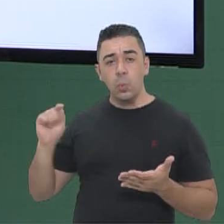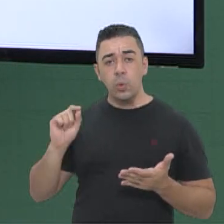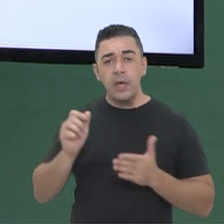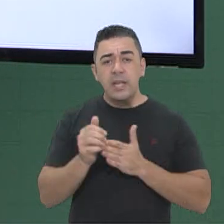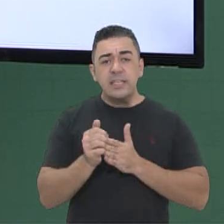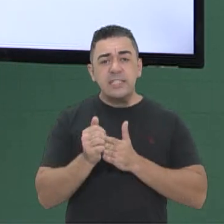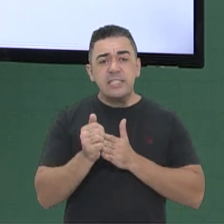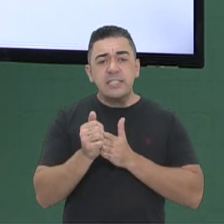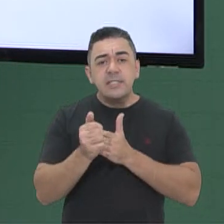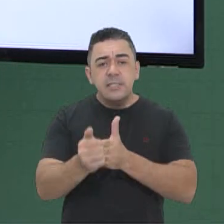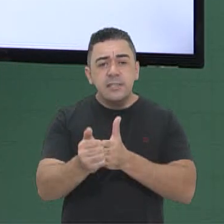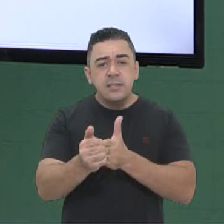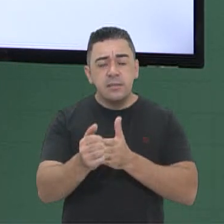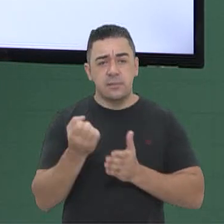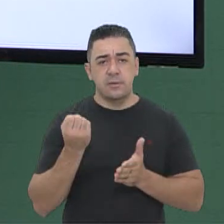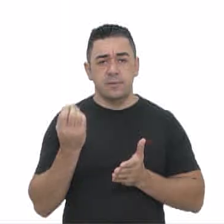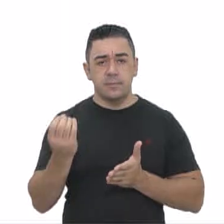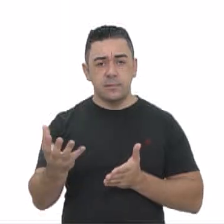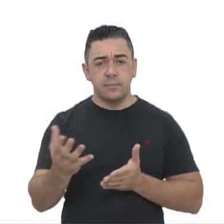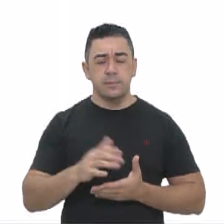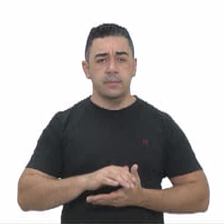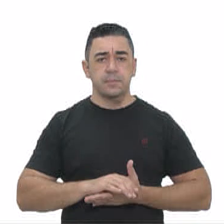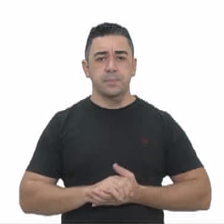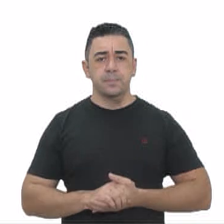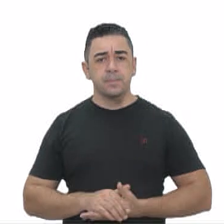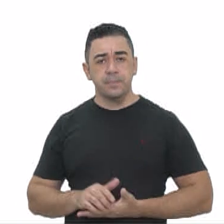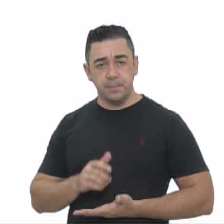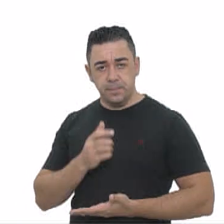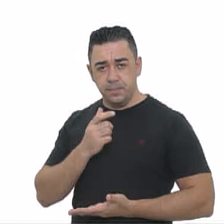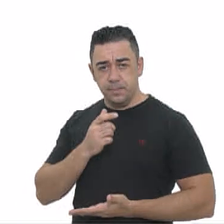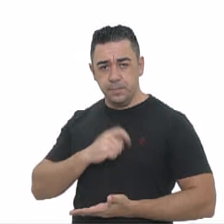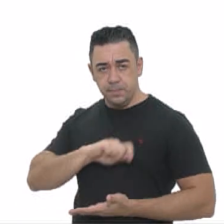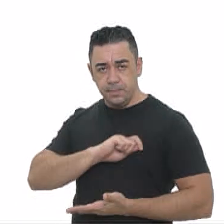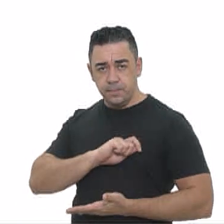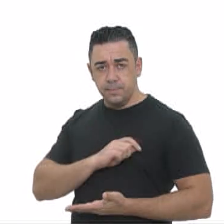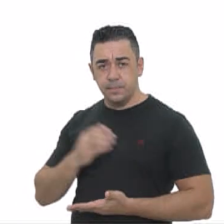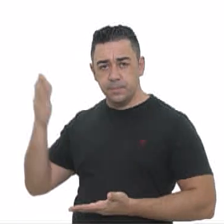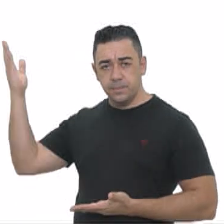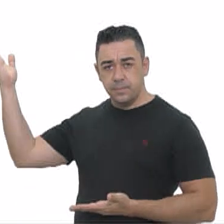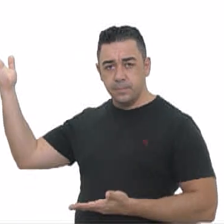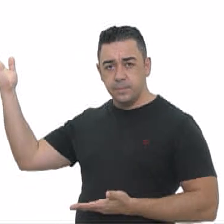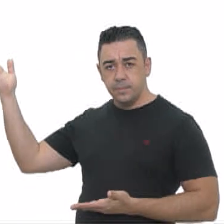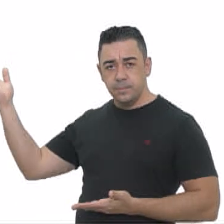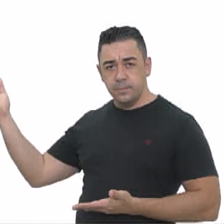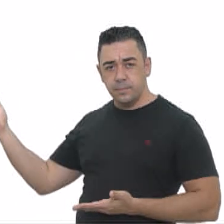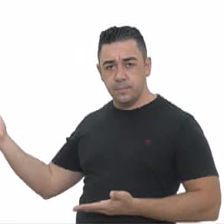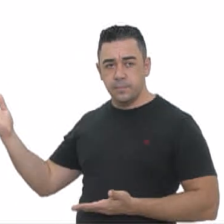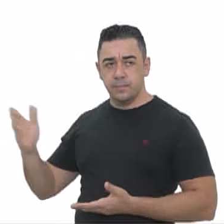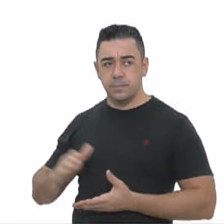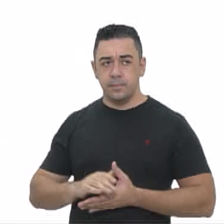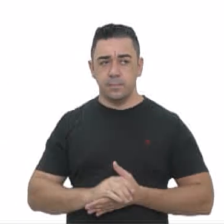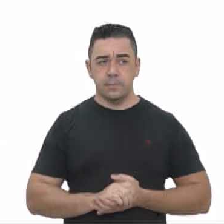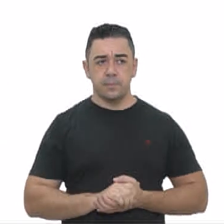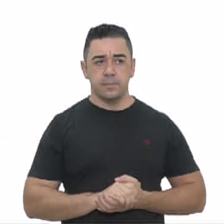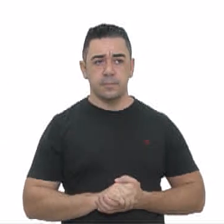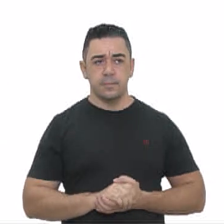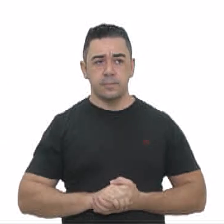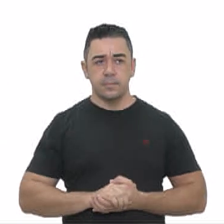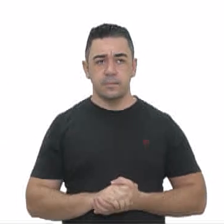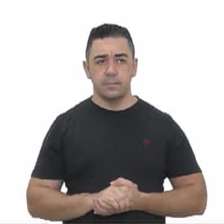viagem, né? Por isso, quando nós outros, turistas e viajeros, necessitamos